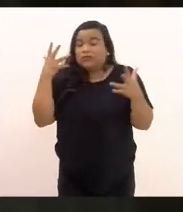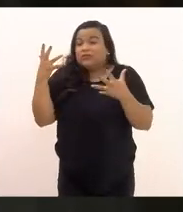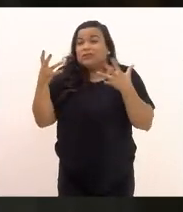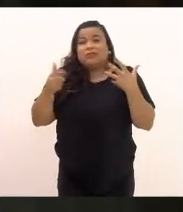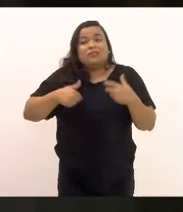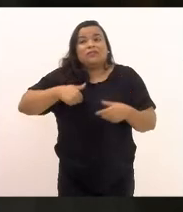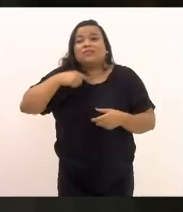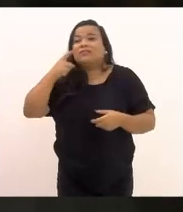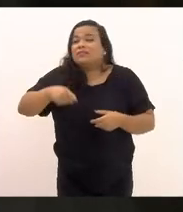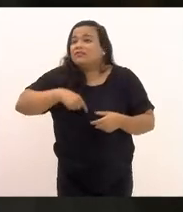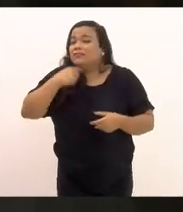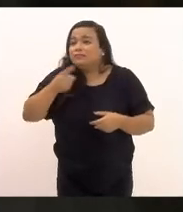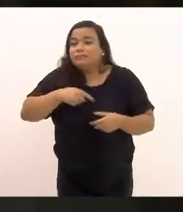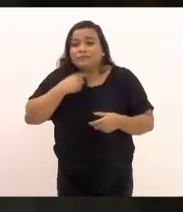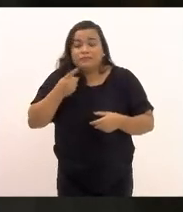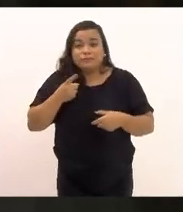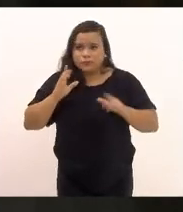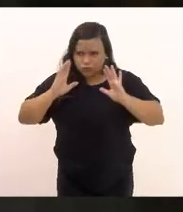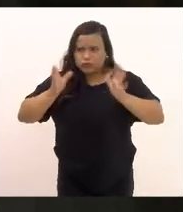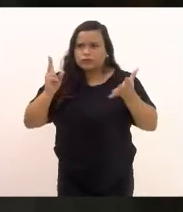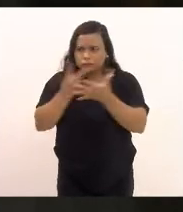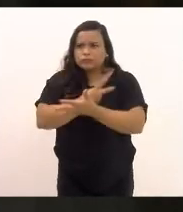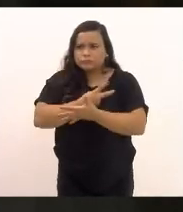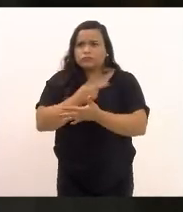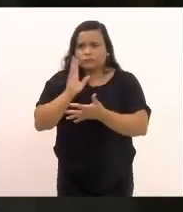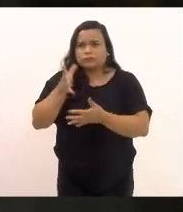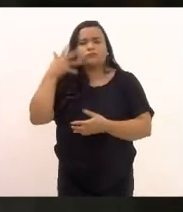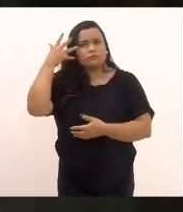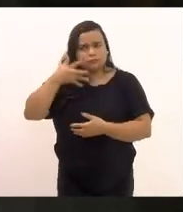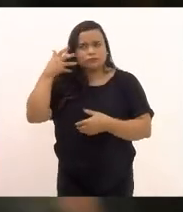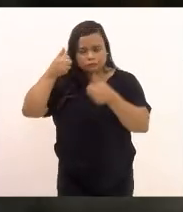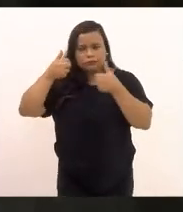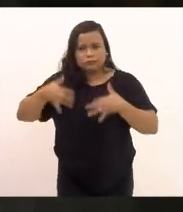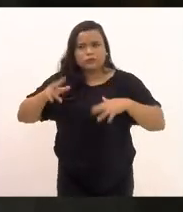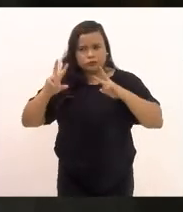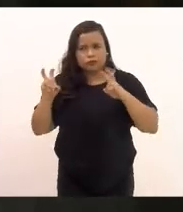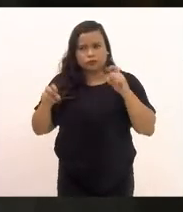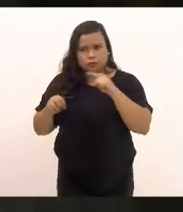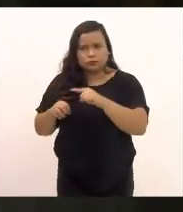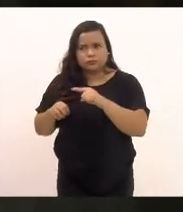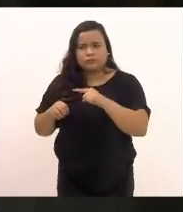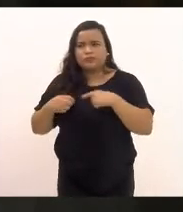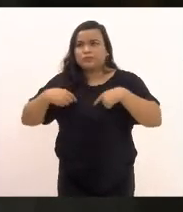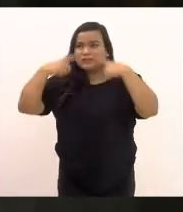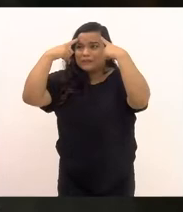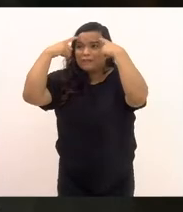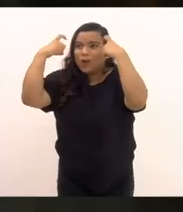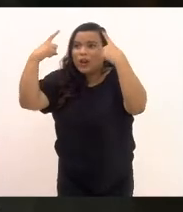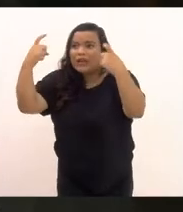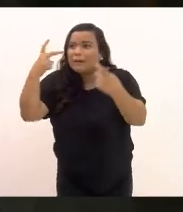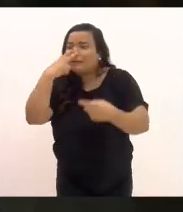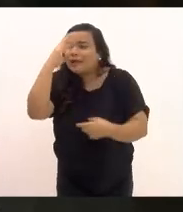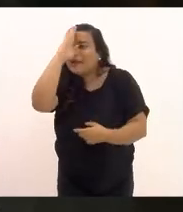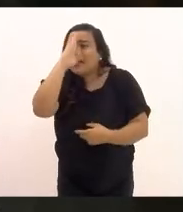reconhecer, já tinha discursado aqui outro dia sobre isso, a violência